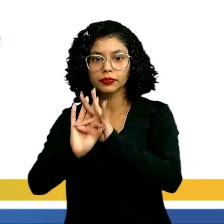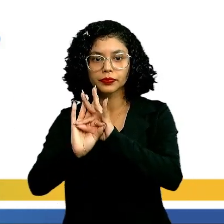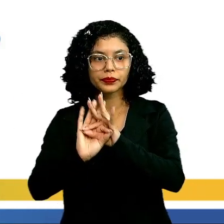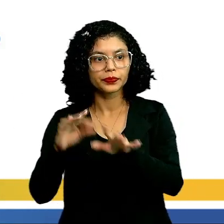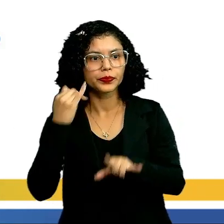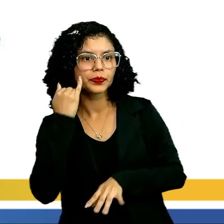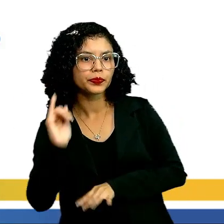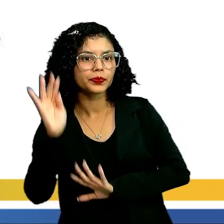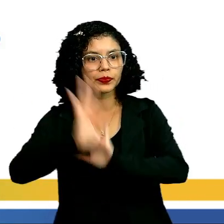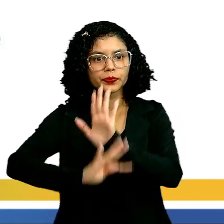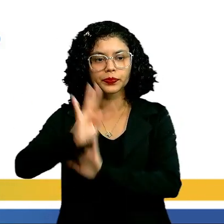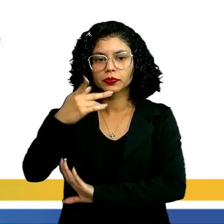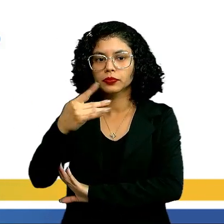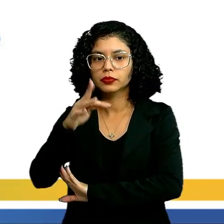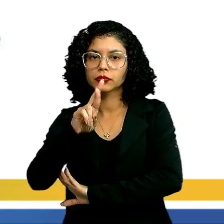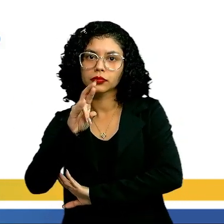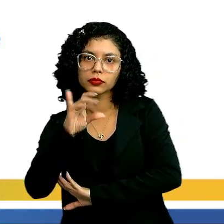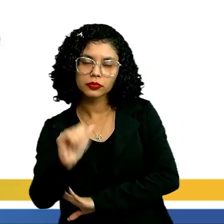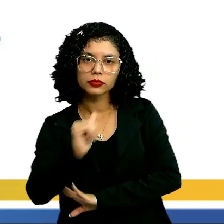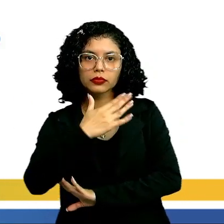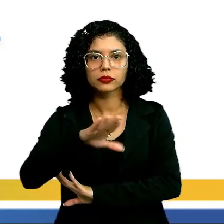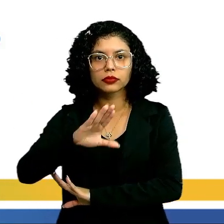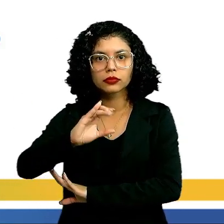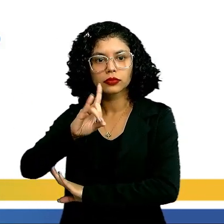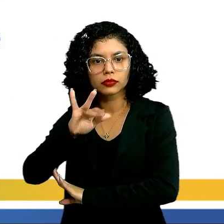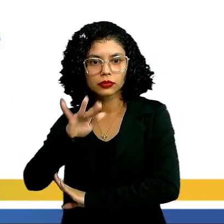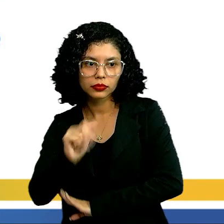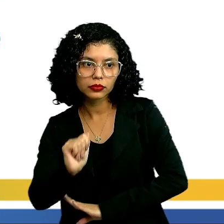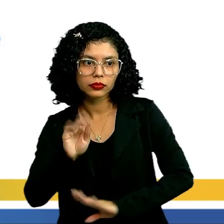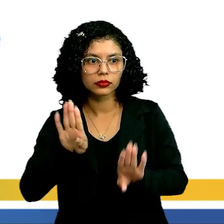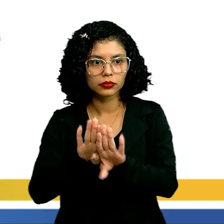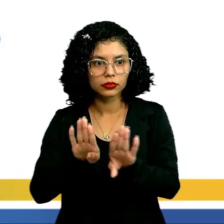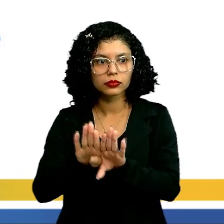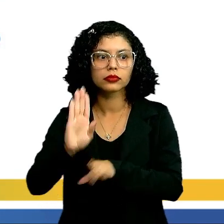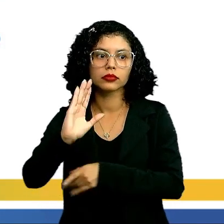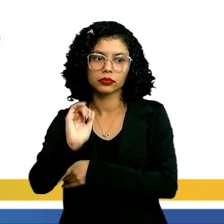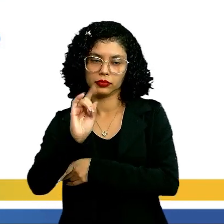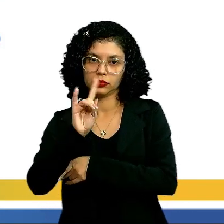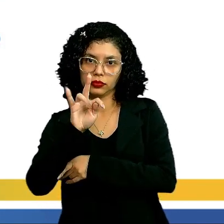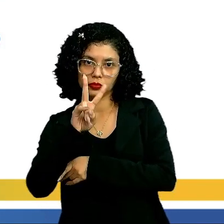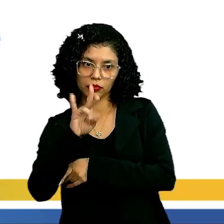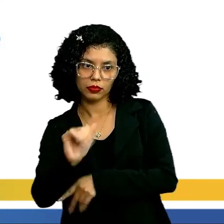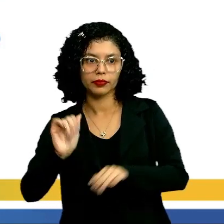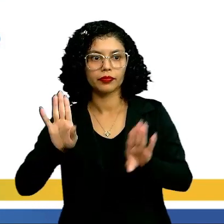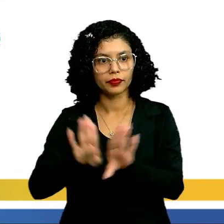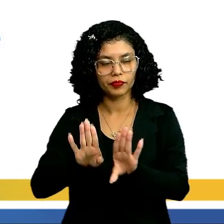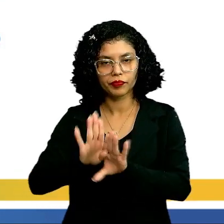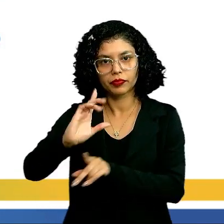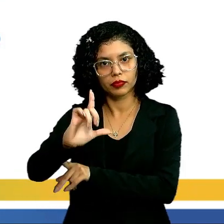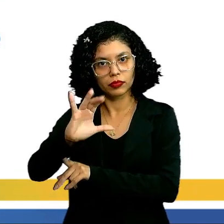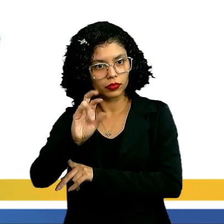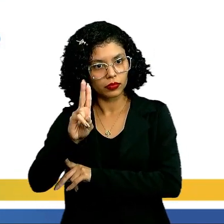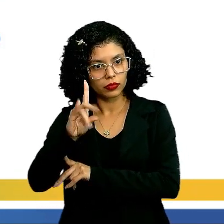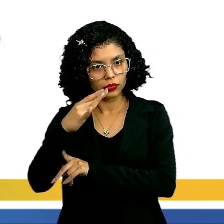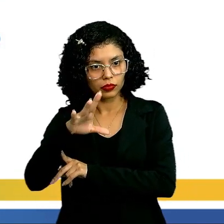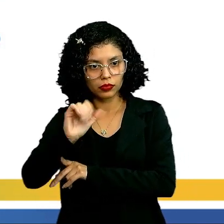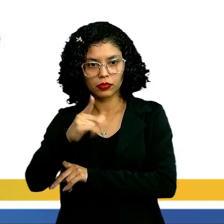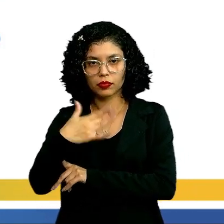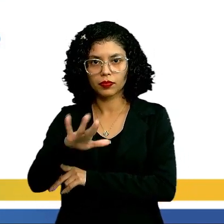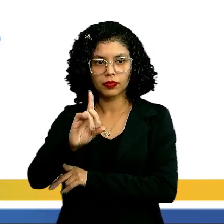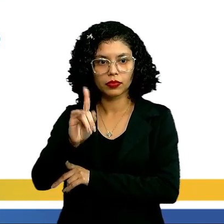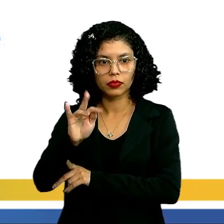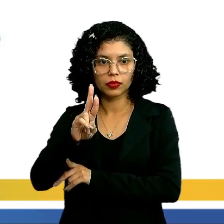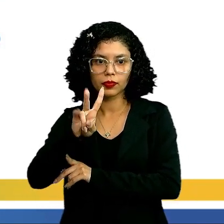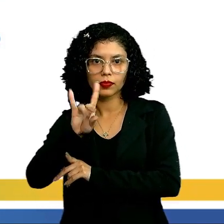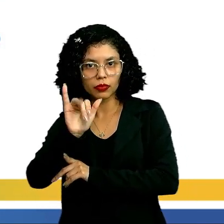texto por meio de preposições, conjunções, advérbios, locuções adverbiais e etc. Ela garante a